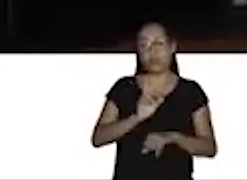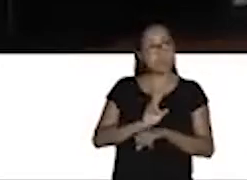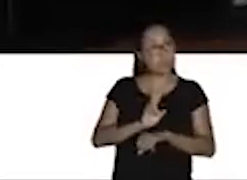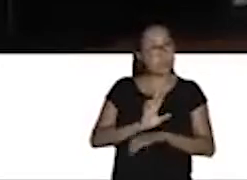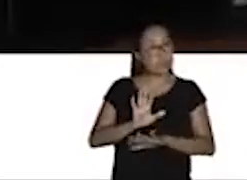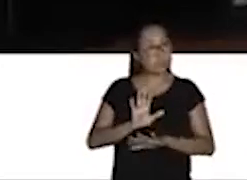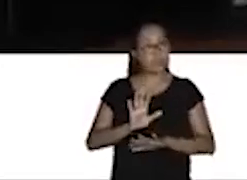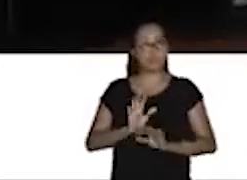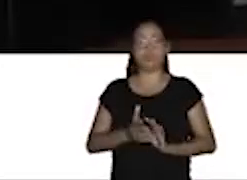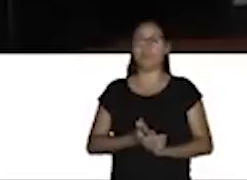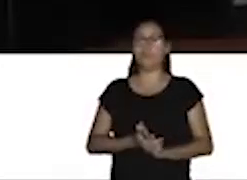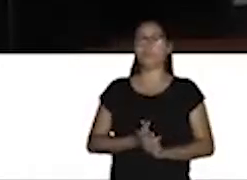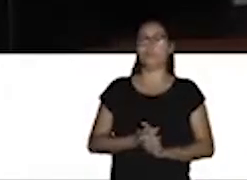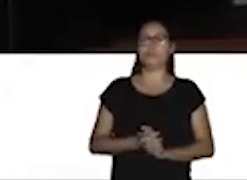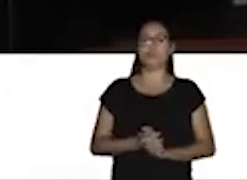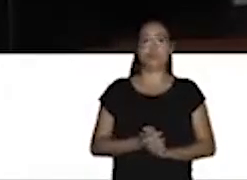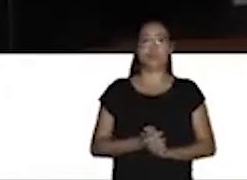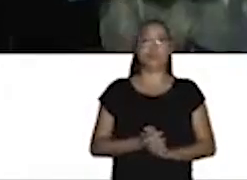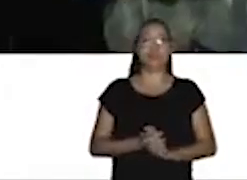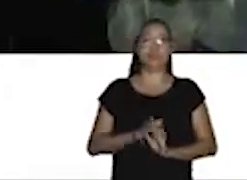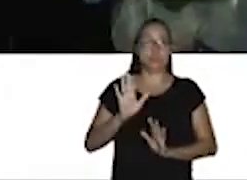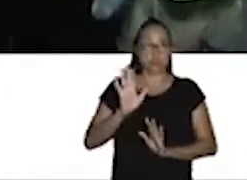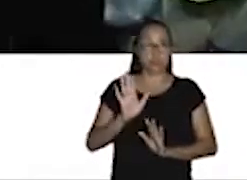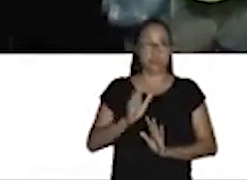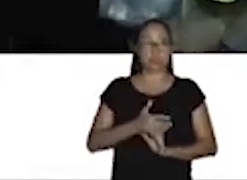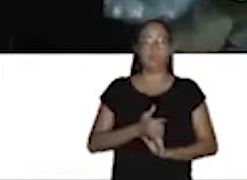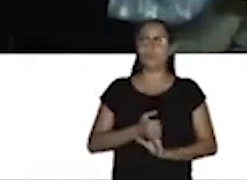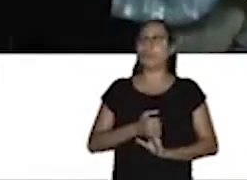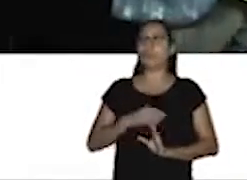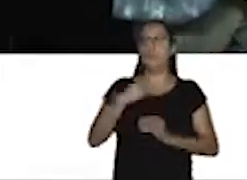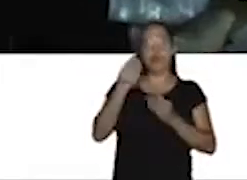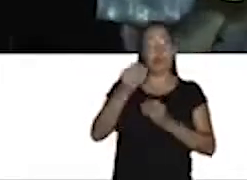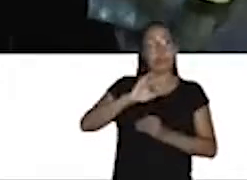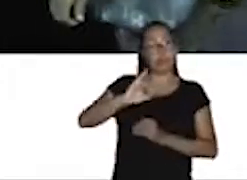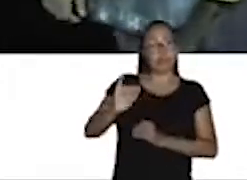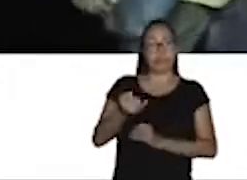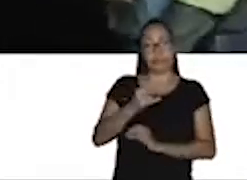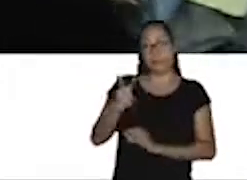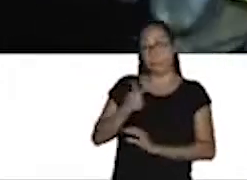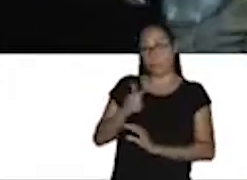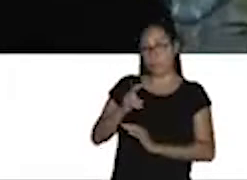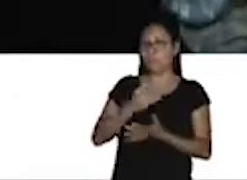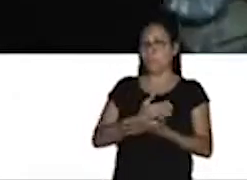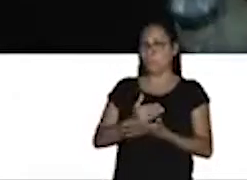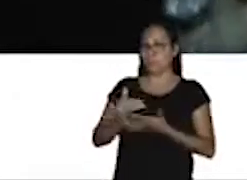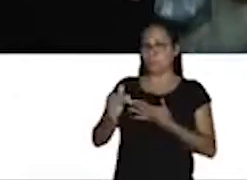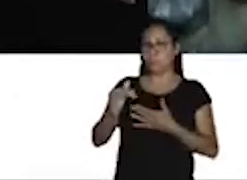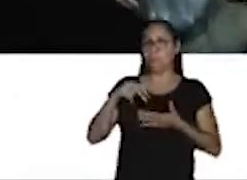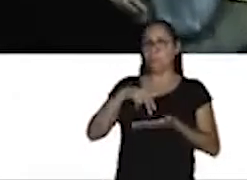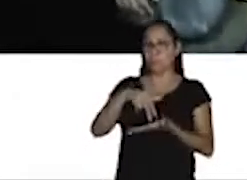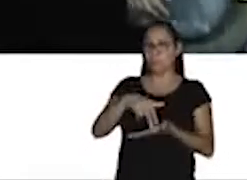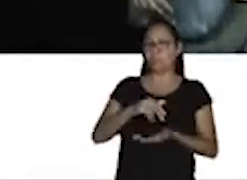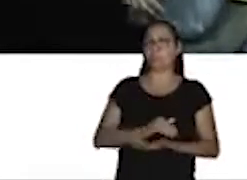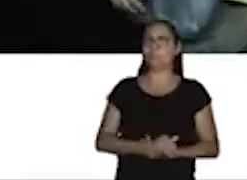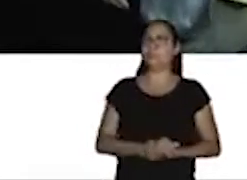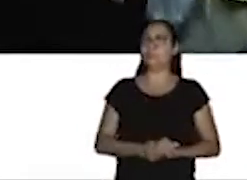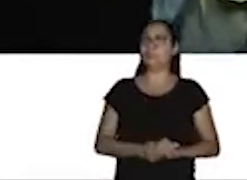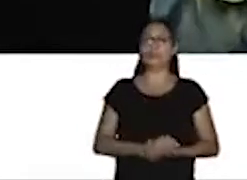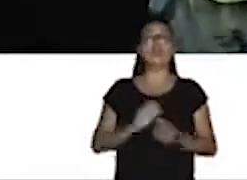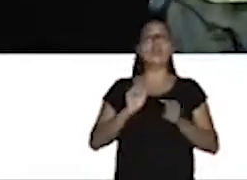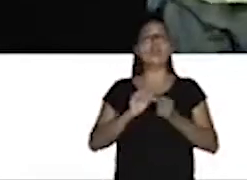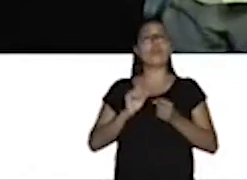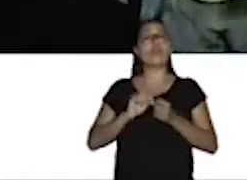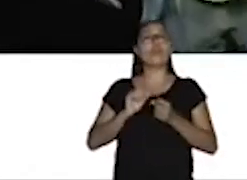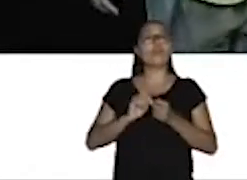cuidado. Ah, meu Deus, então tá, vamos fazer o seguinte, eu vou dar uma chance para vocês dois para começar o espetáculo também. Aê. Vamos fazer o seguinte, vamos fazer uma